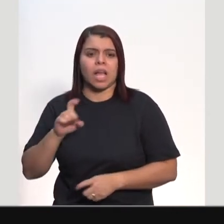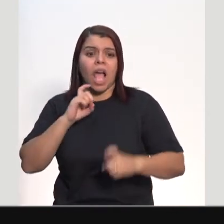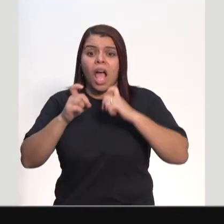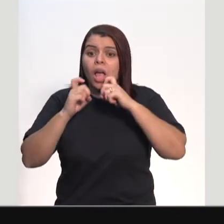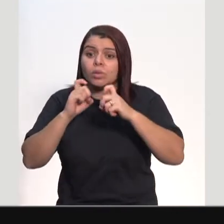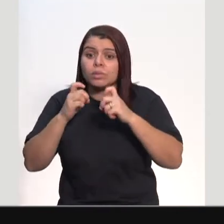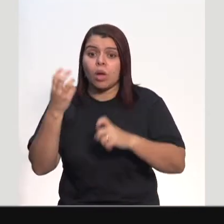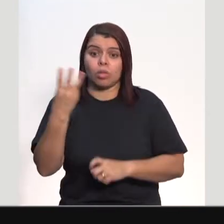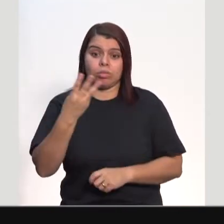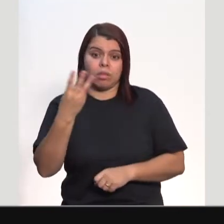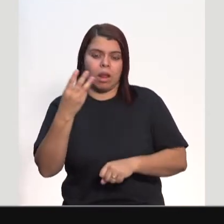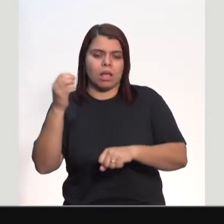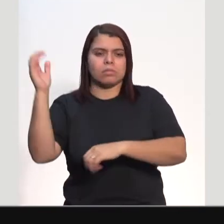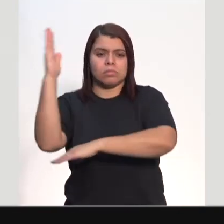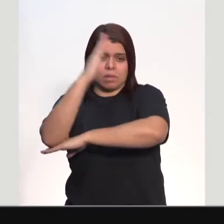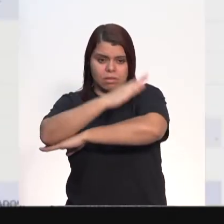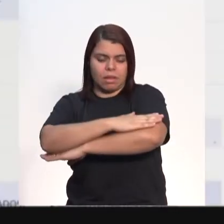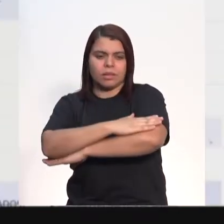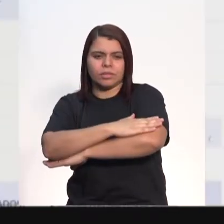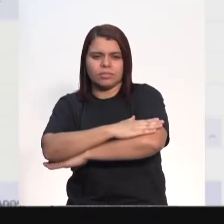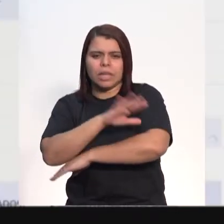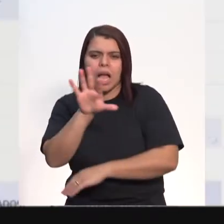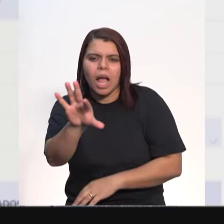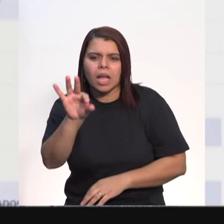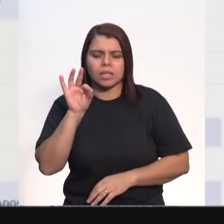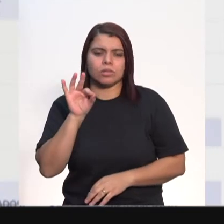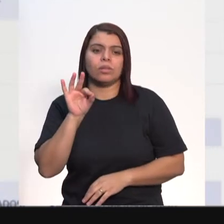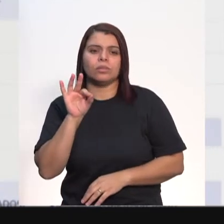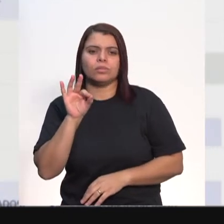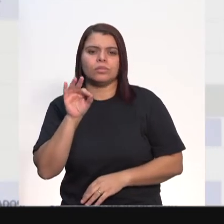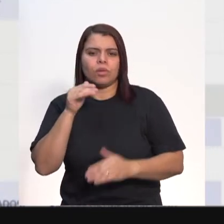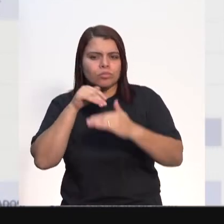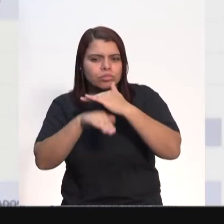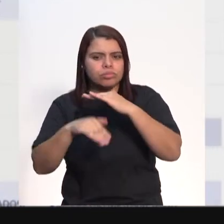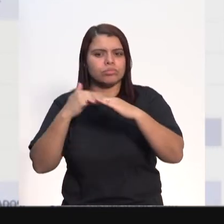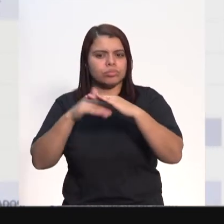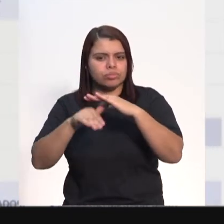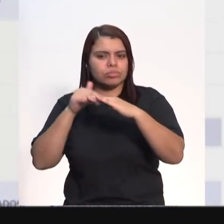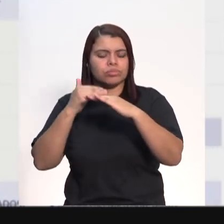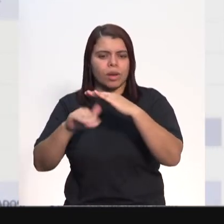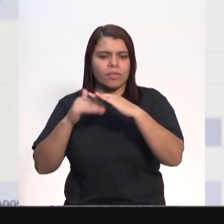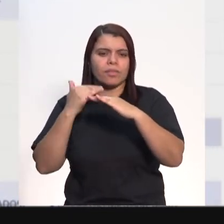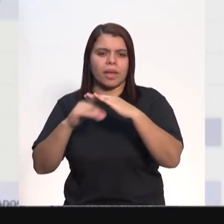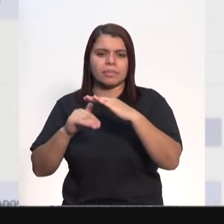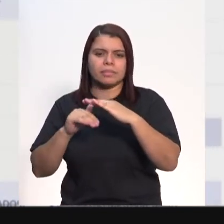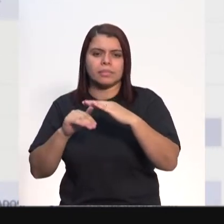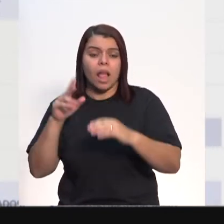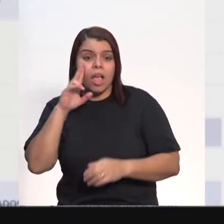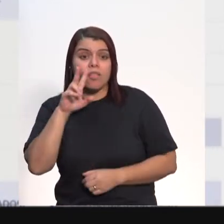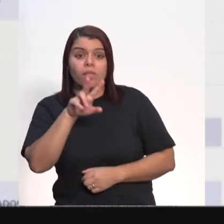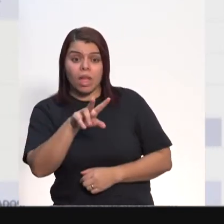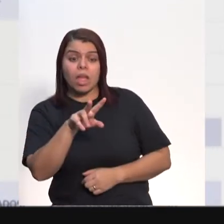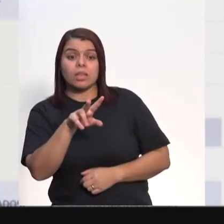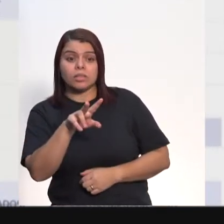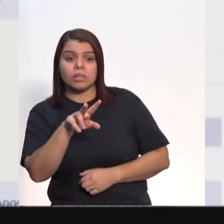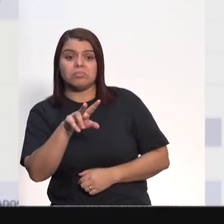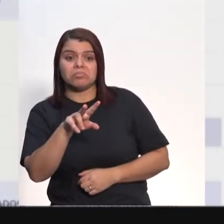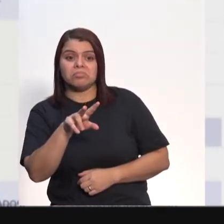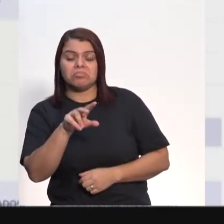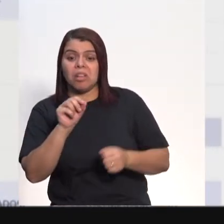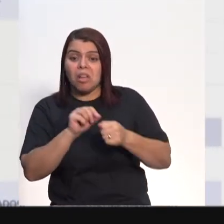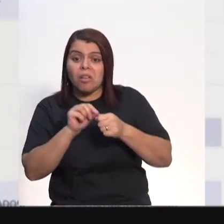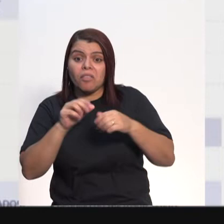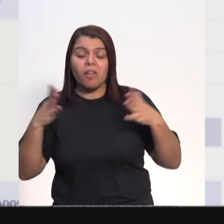às 13 horas e clico em enviar. Veja, ela criou a reunião aqui